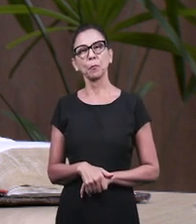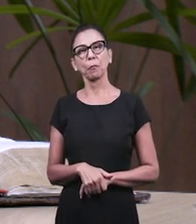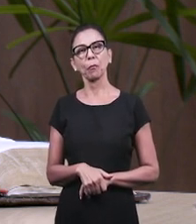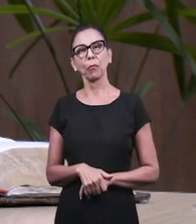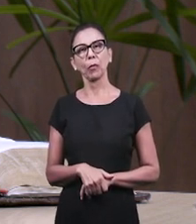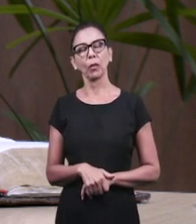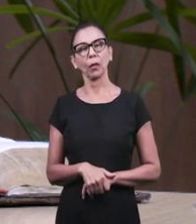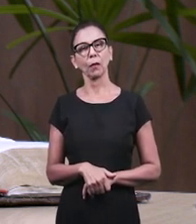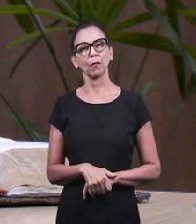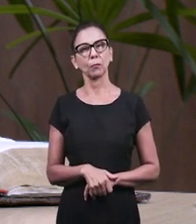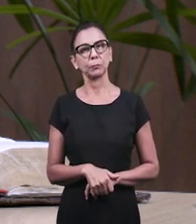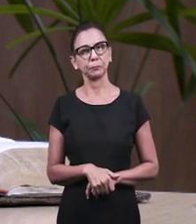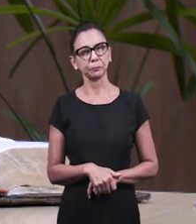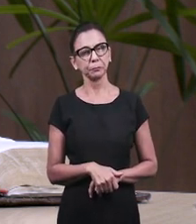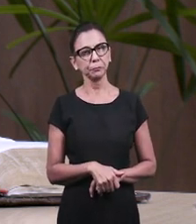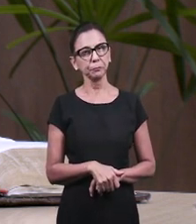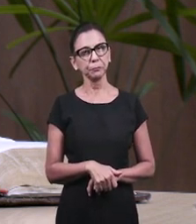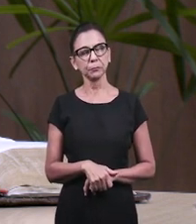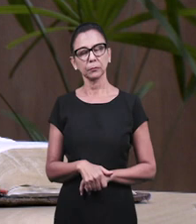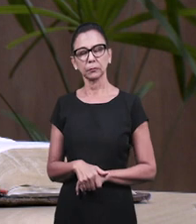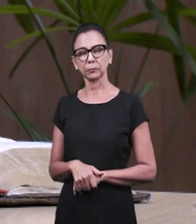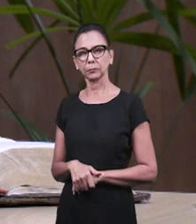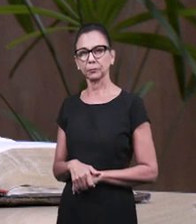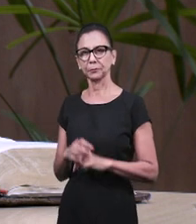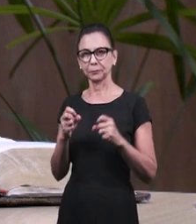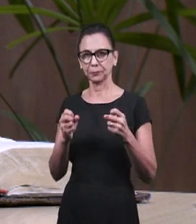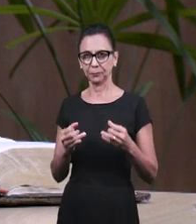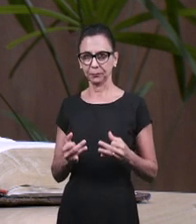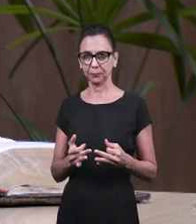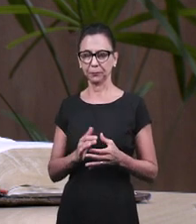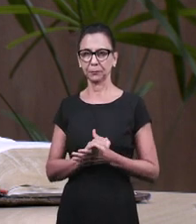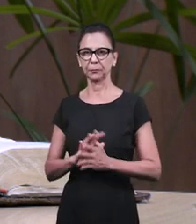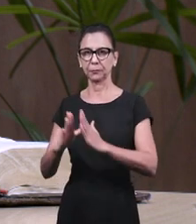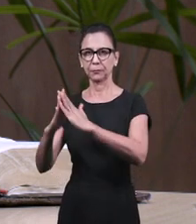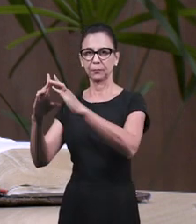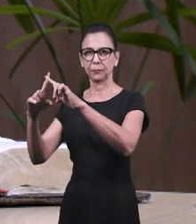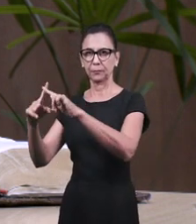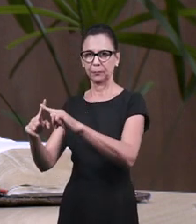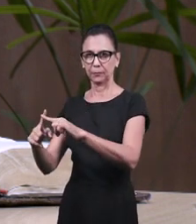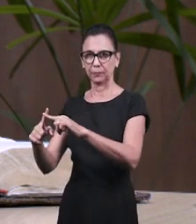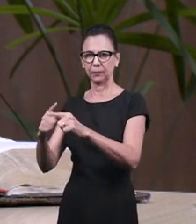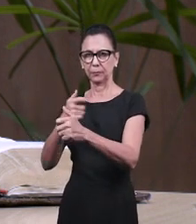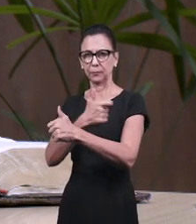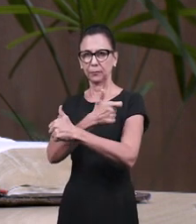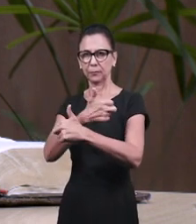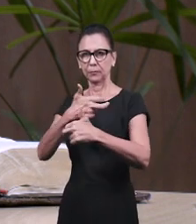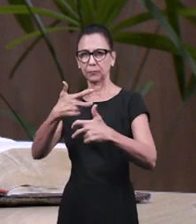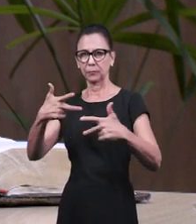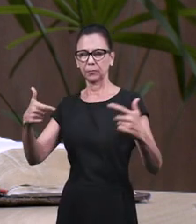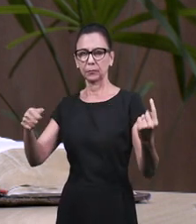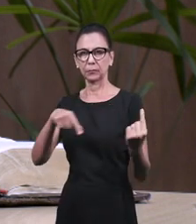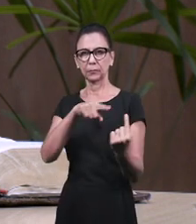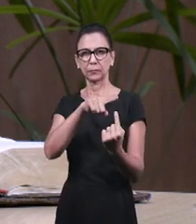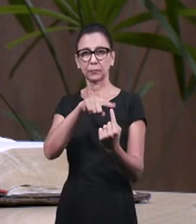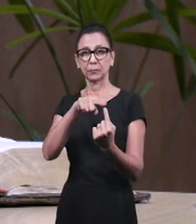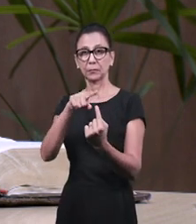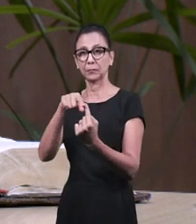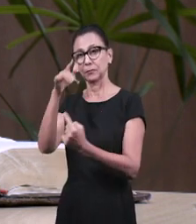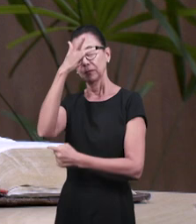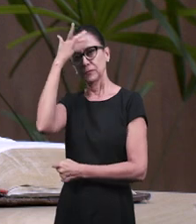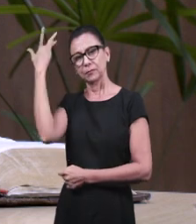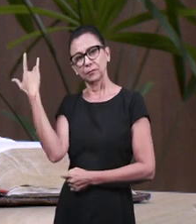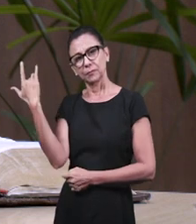A igreja, no sentido global, né? Uhum. Ela é composta de pessoas heterogêneas, que